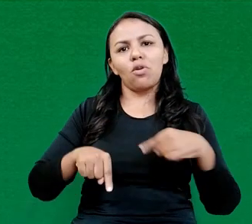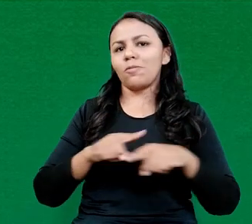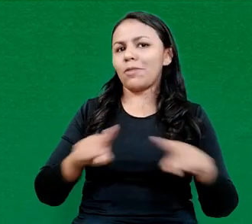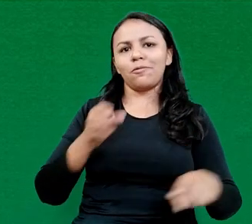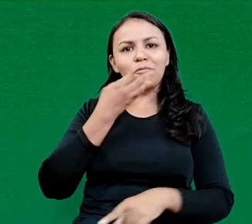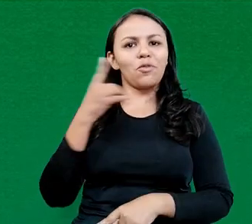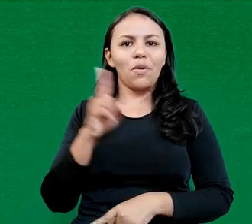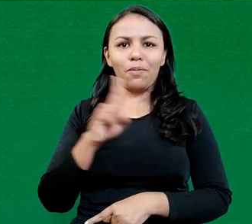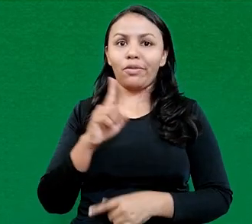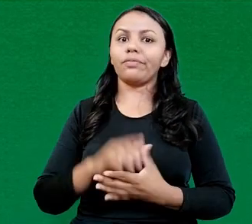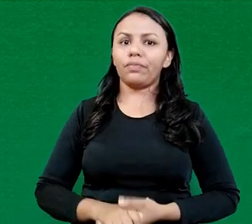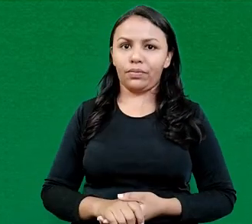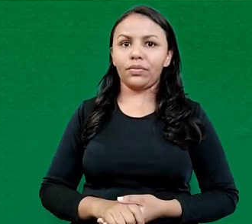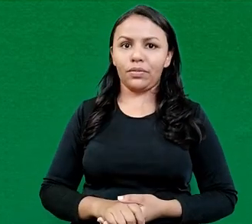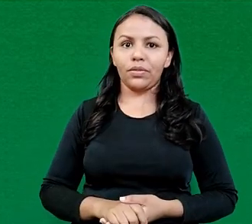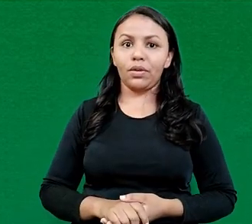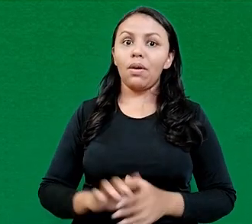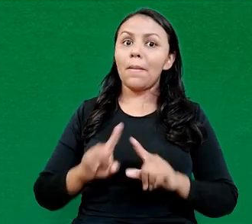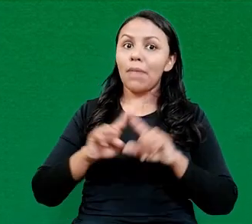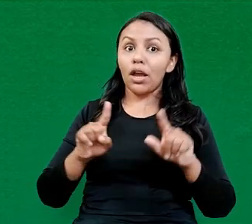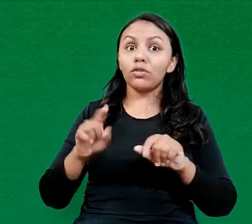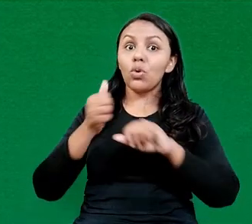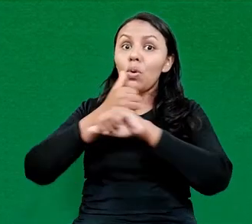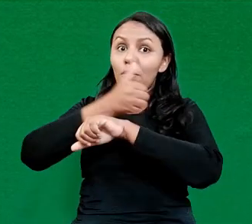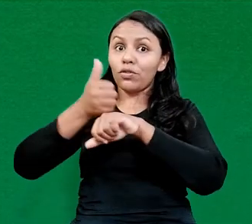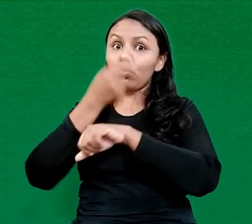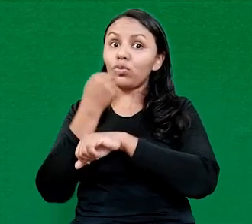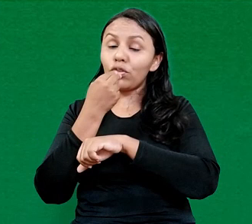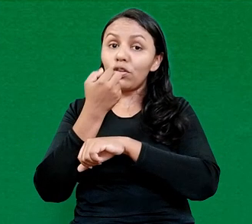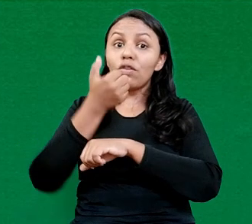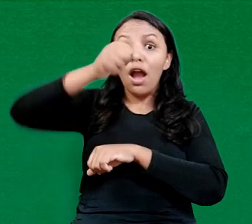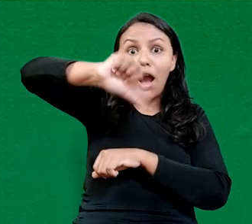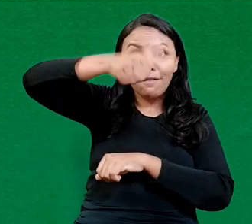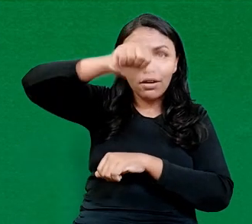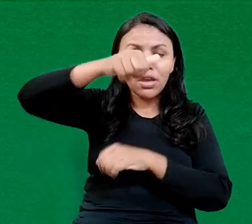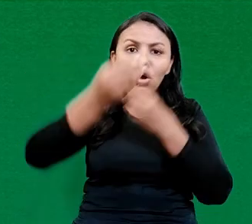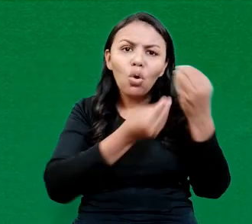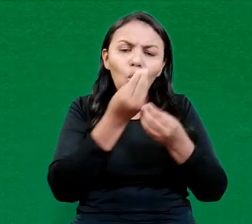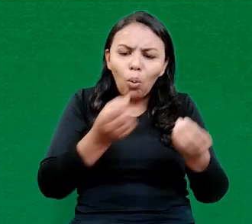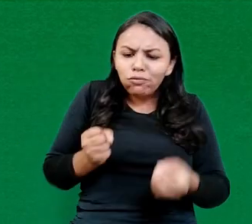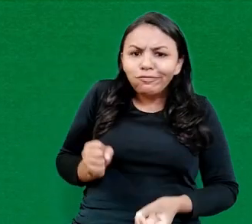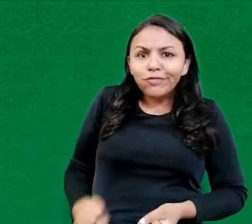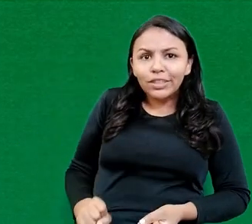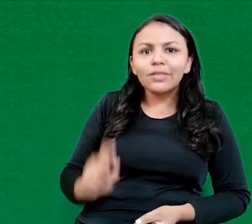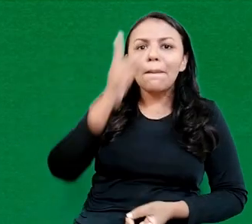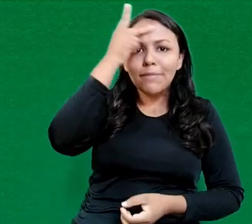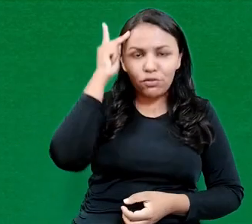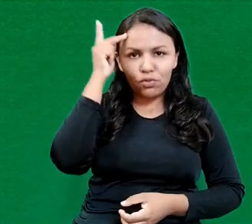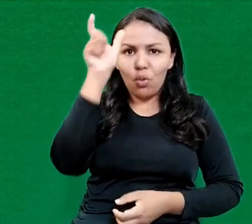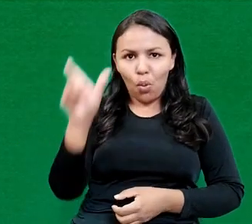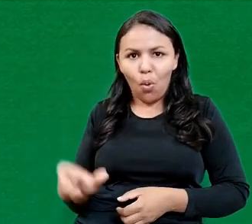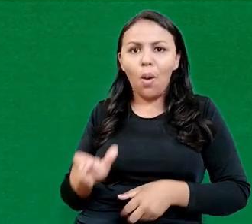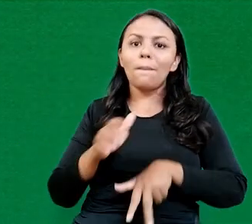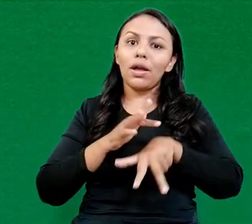Destaco aqui que é um padrão que o nutricionista ele faz, é avaliar os tipos de fezes do paciente,